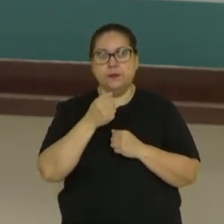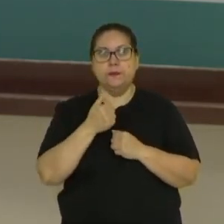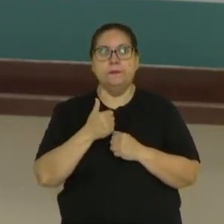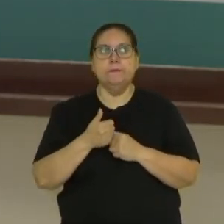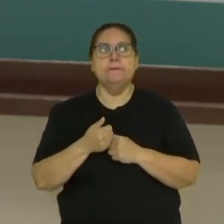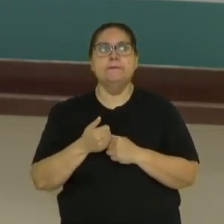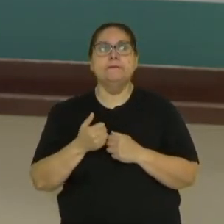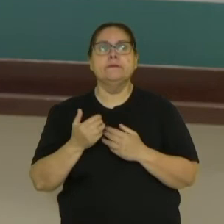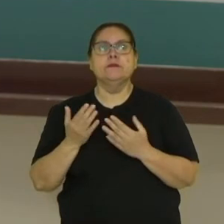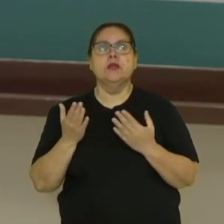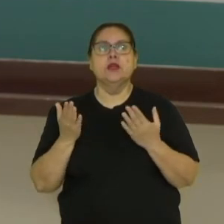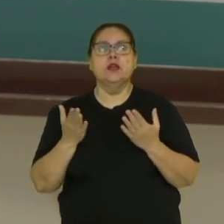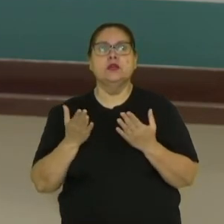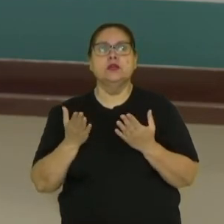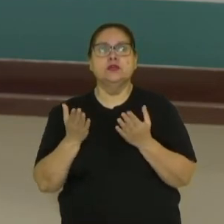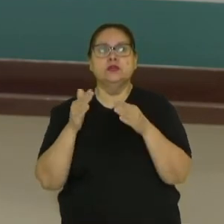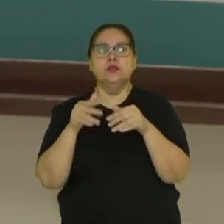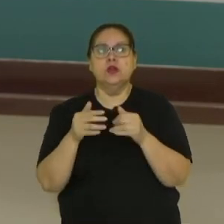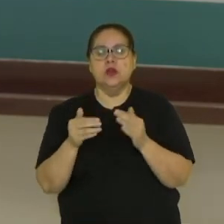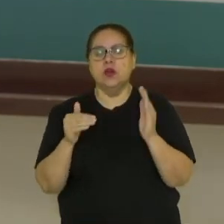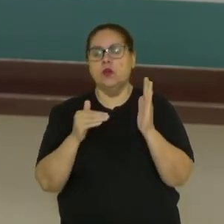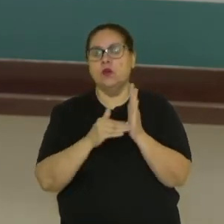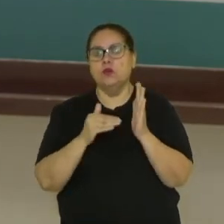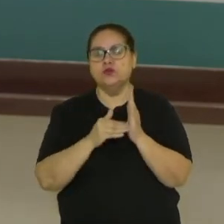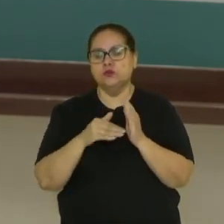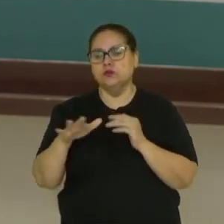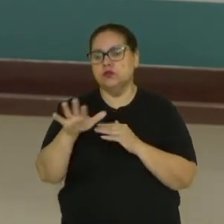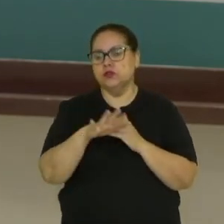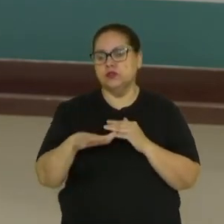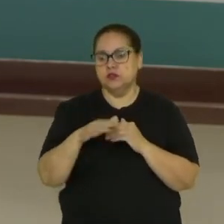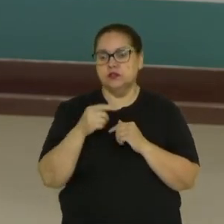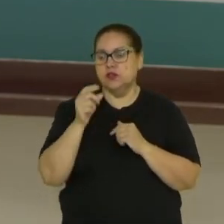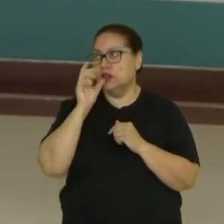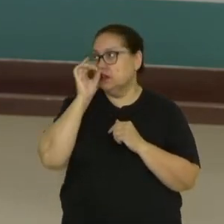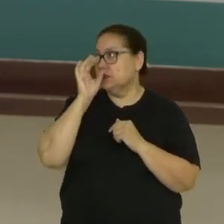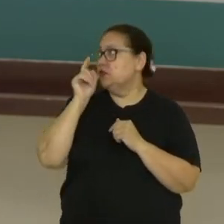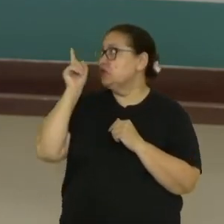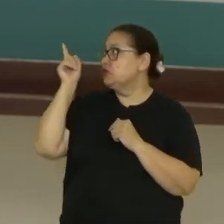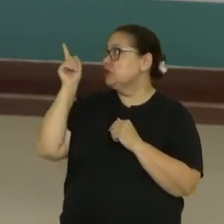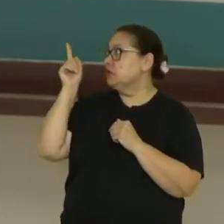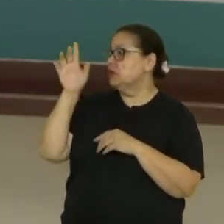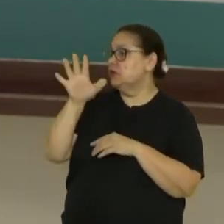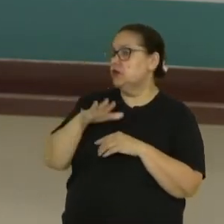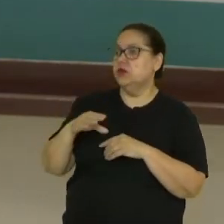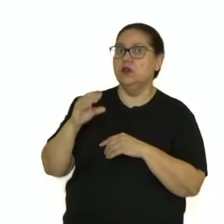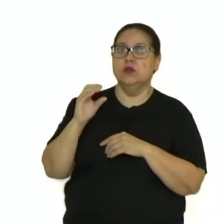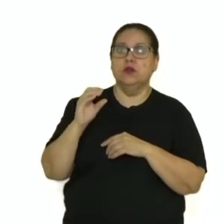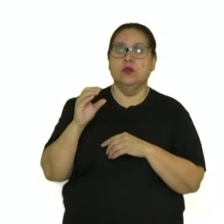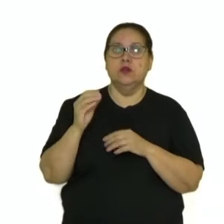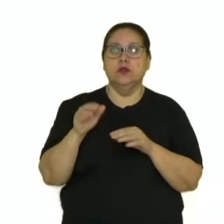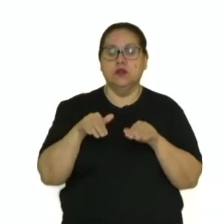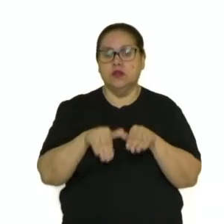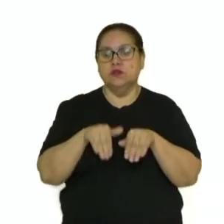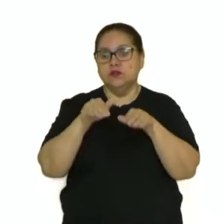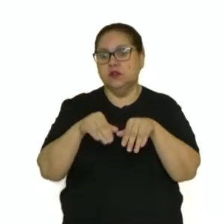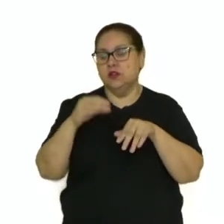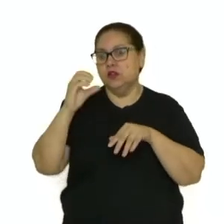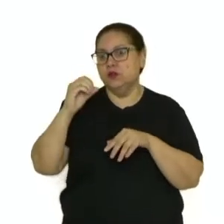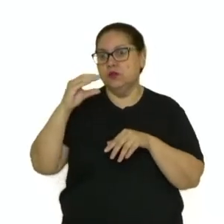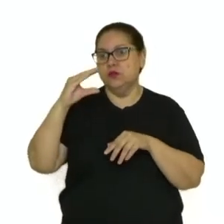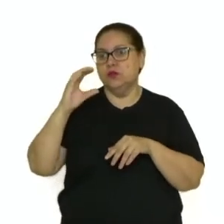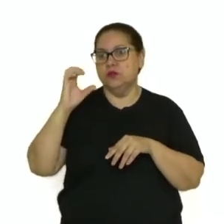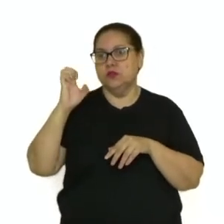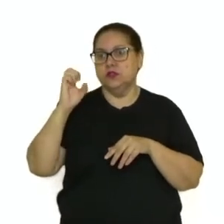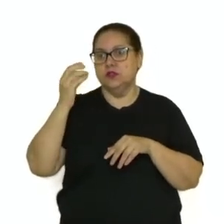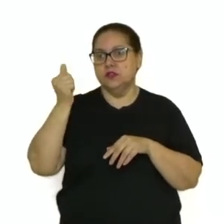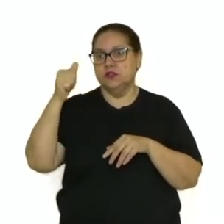bem. Até chegar à última das regiões geoculturais, que é aqui a região da Austrália e Oceania como um todo, né? A Austrália